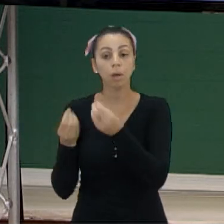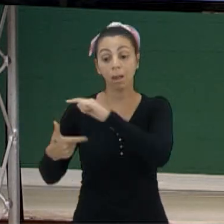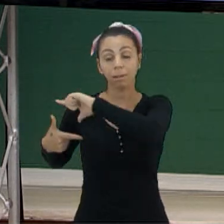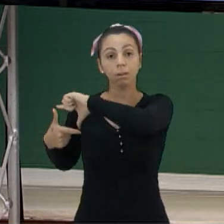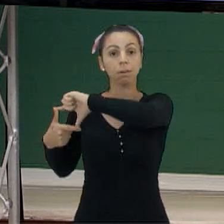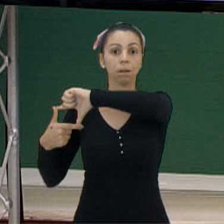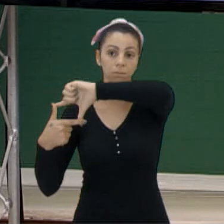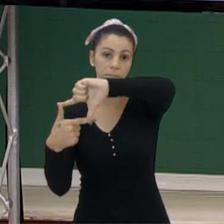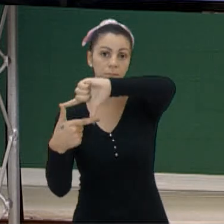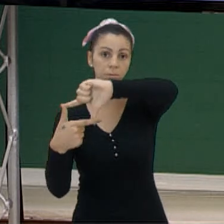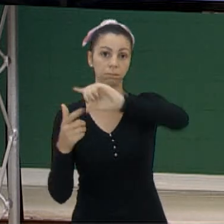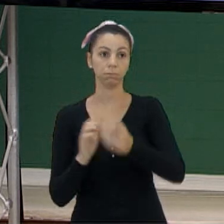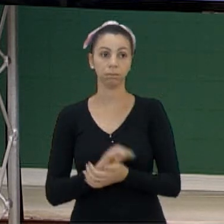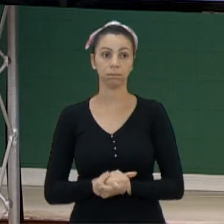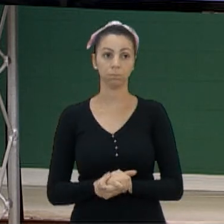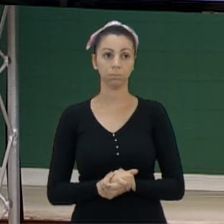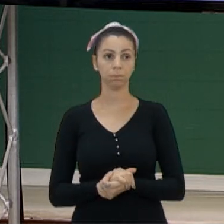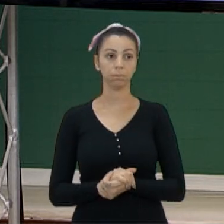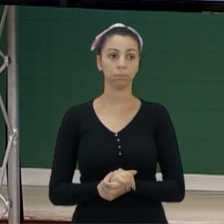saído, né?